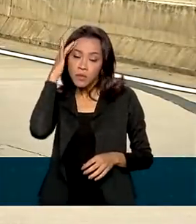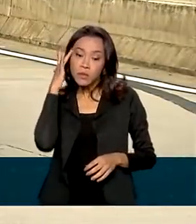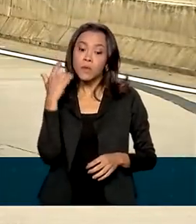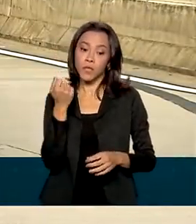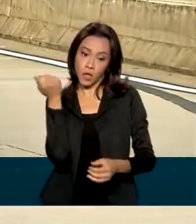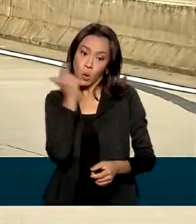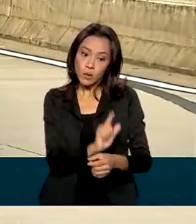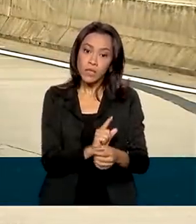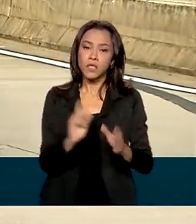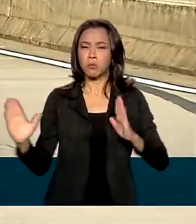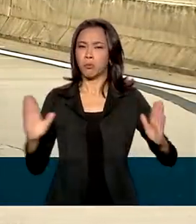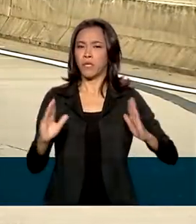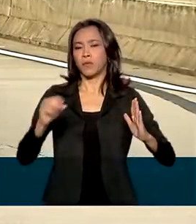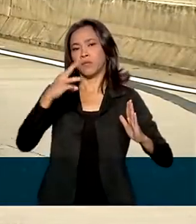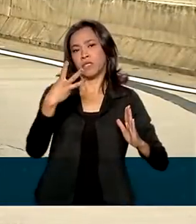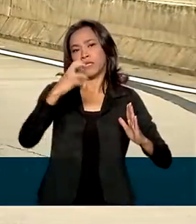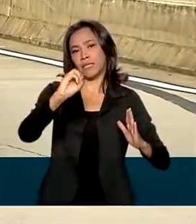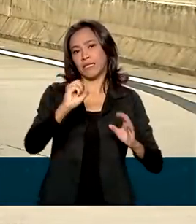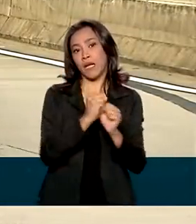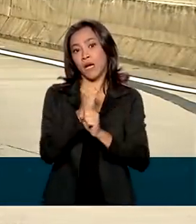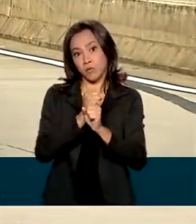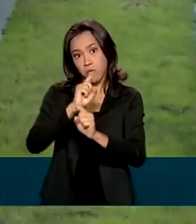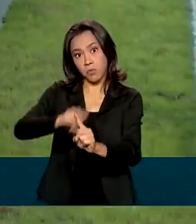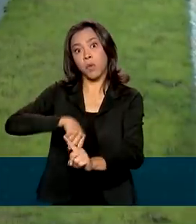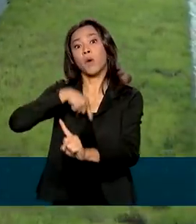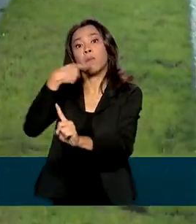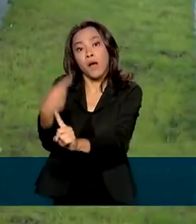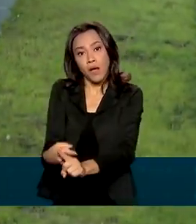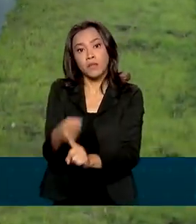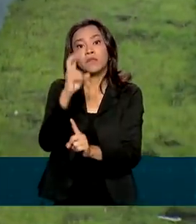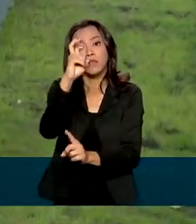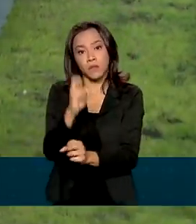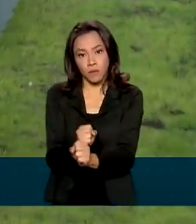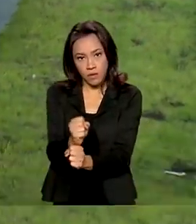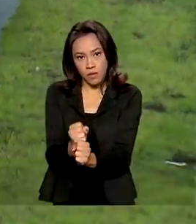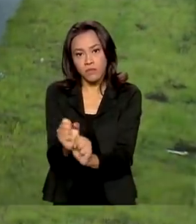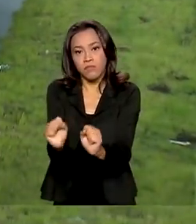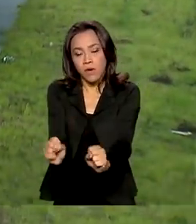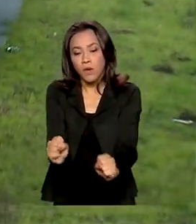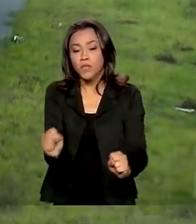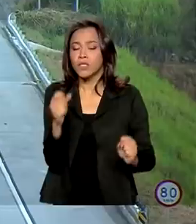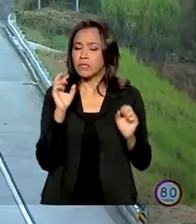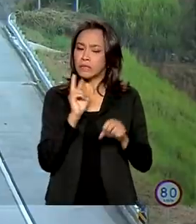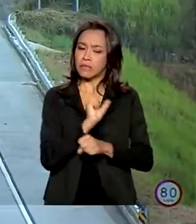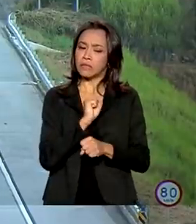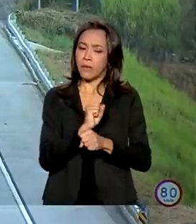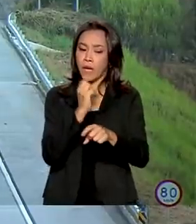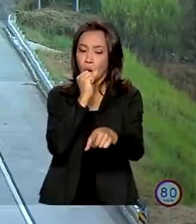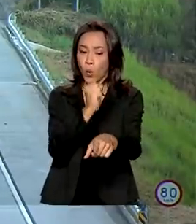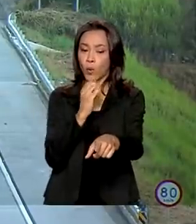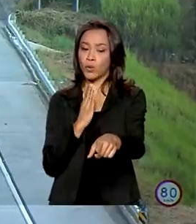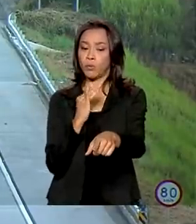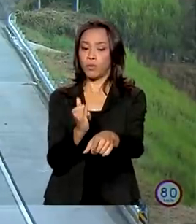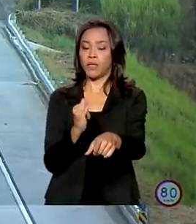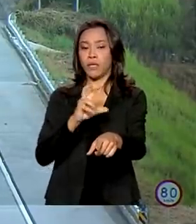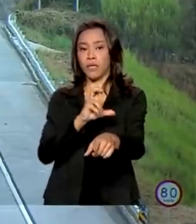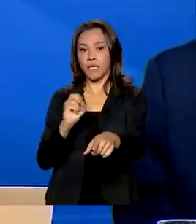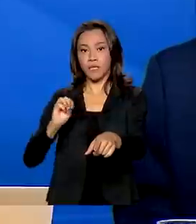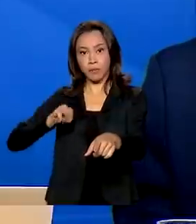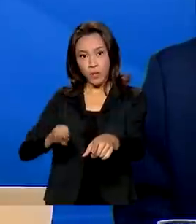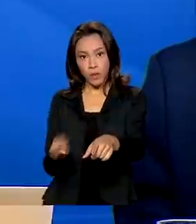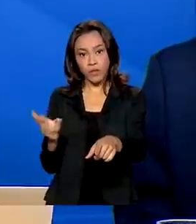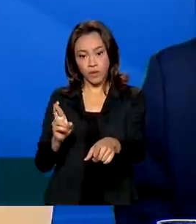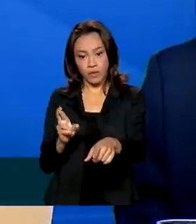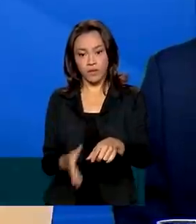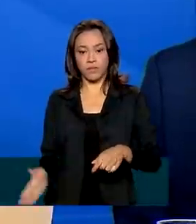o trecho o 30 anos prorrogável por mais cinco anos o investimento esperado é de oito milhões e quinhentos milhões de